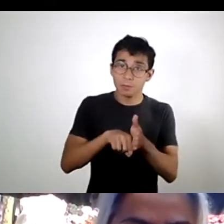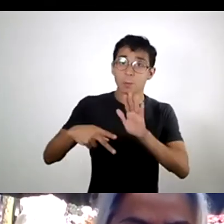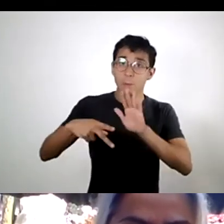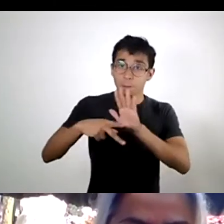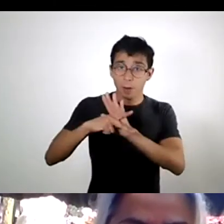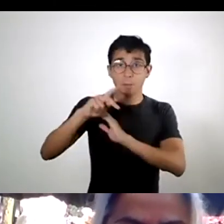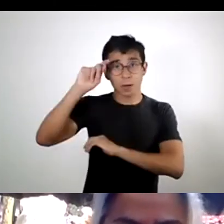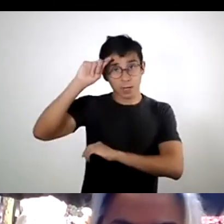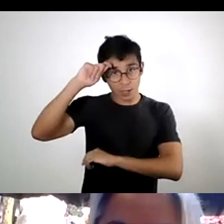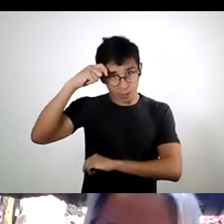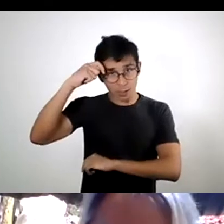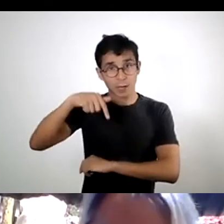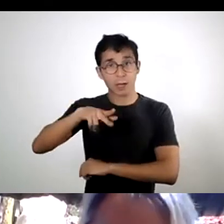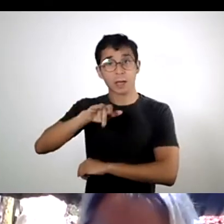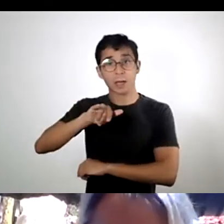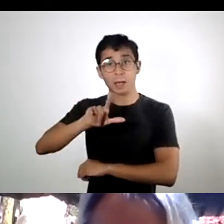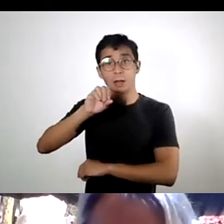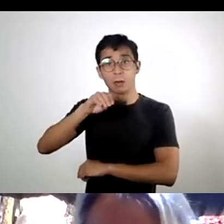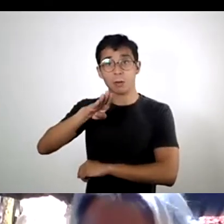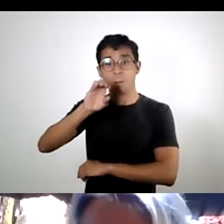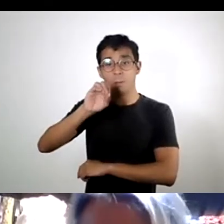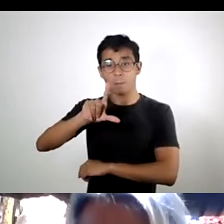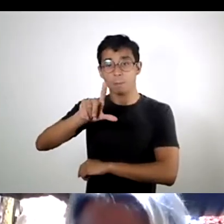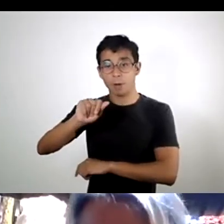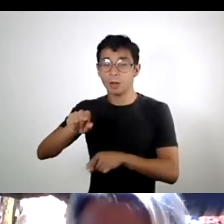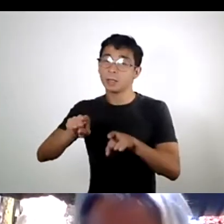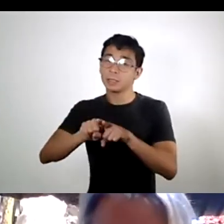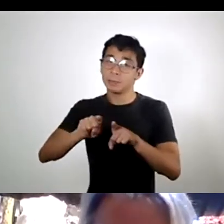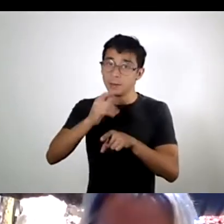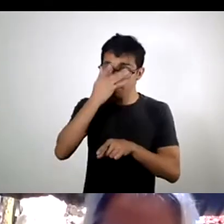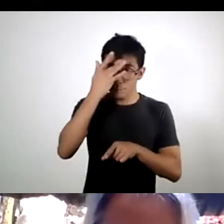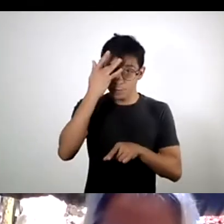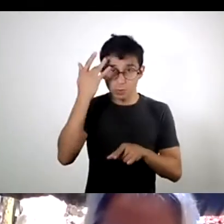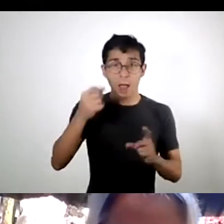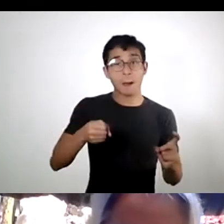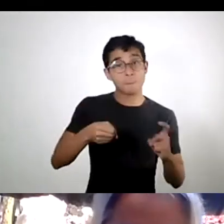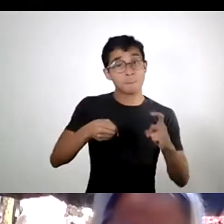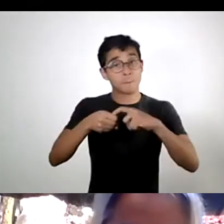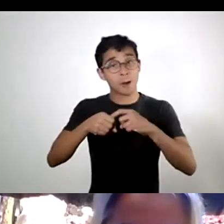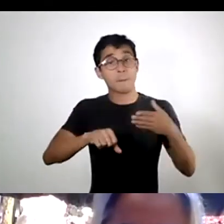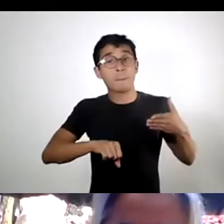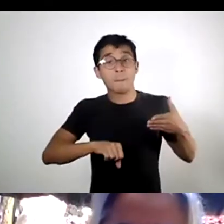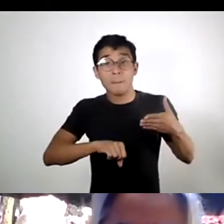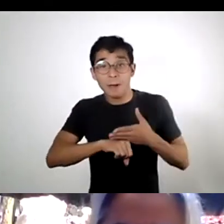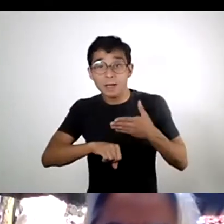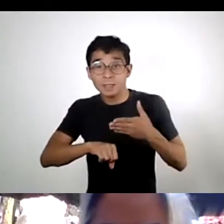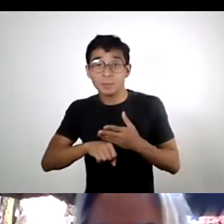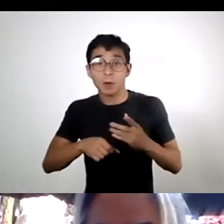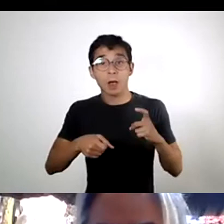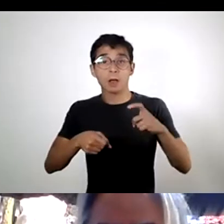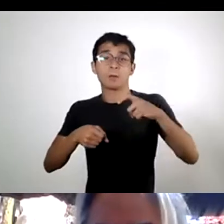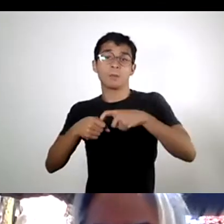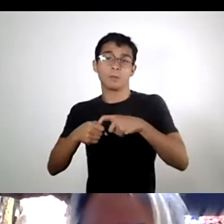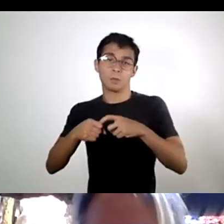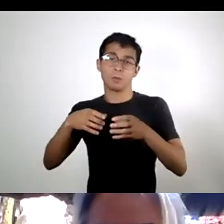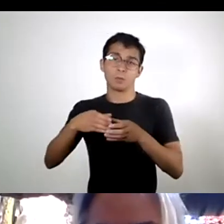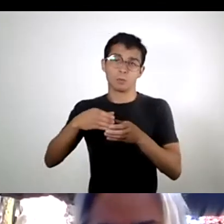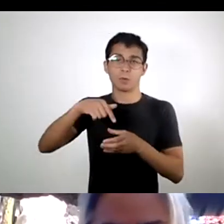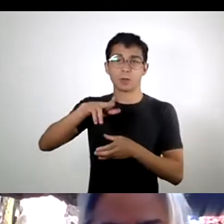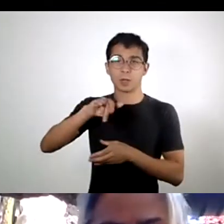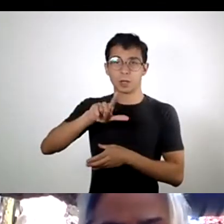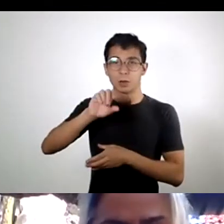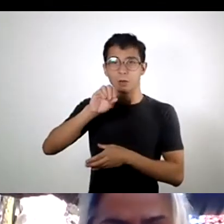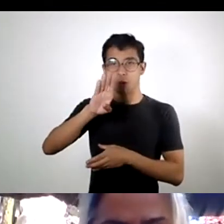Eu e Viviane somos aquilombadas, né? Então, eu sou nascida em Piracicaba, casei com o